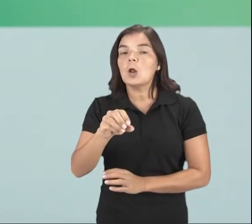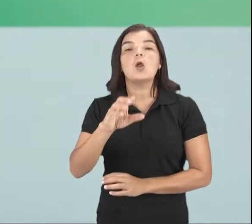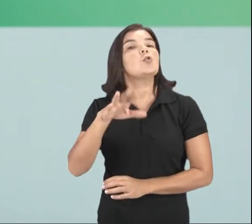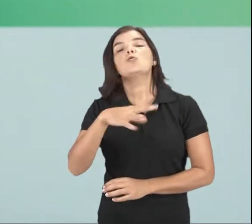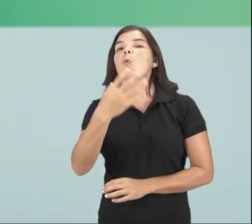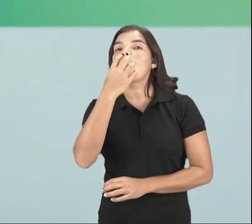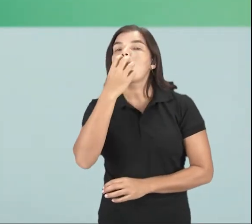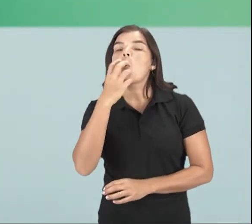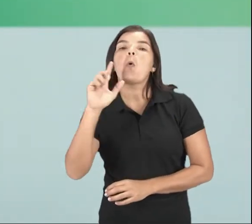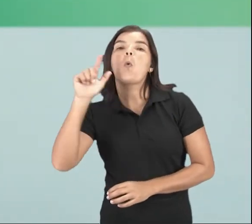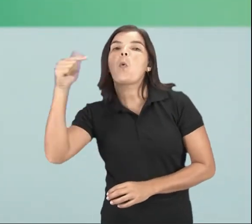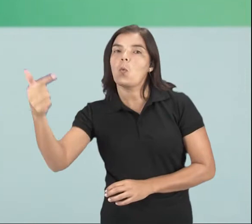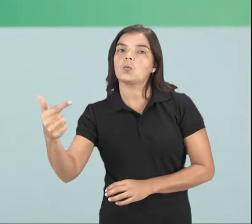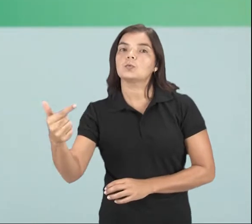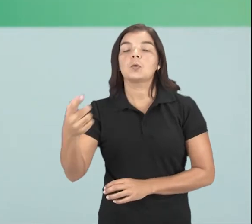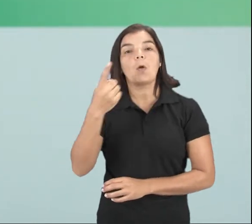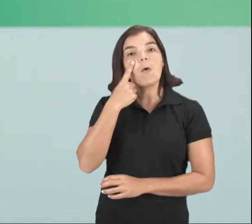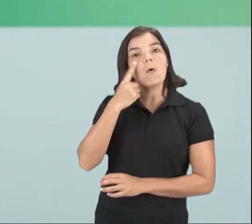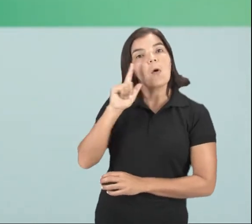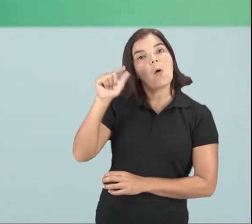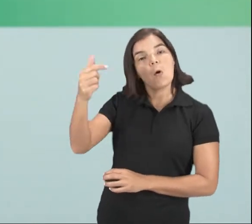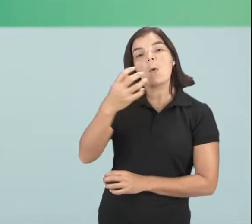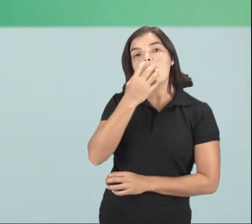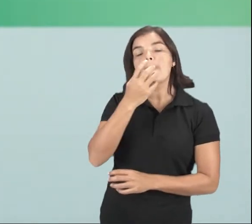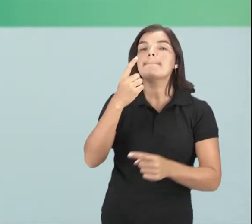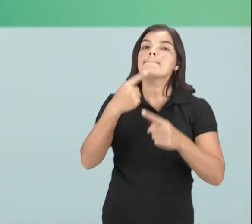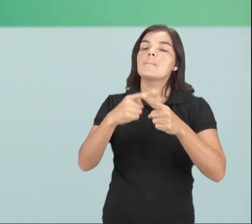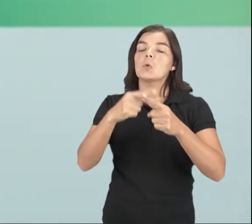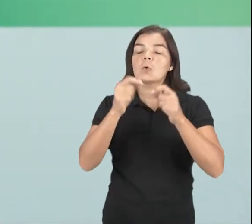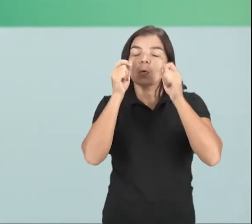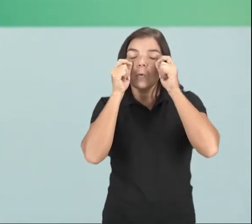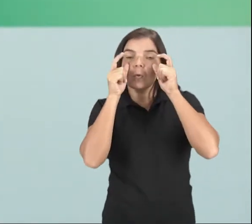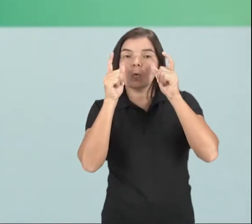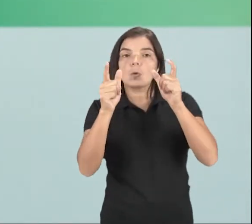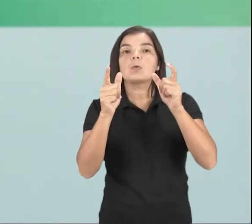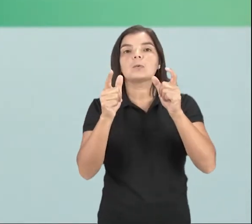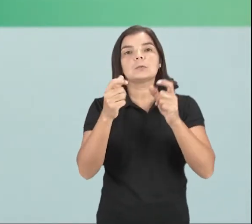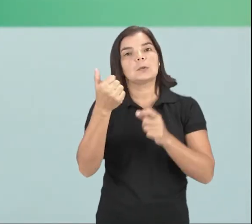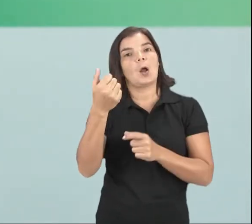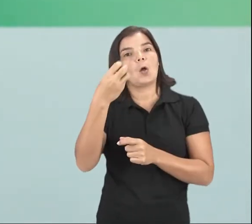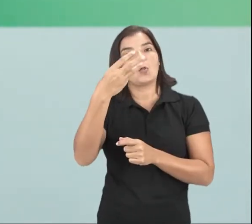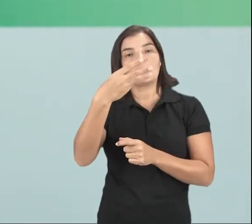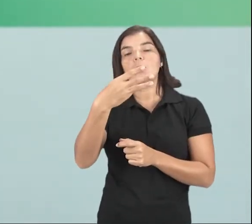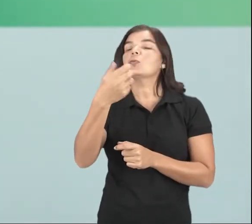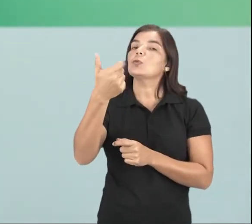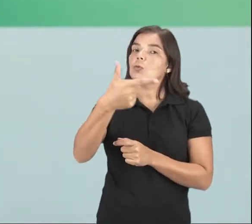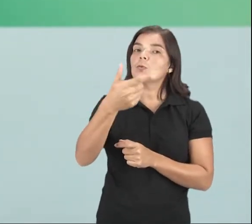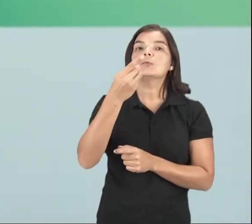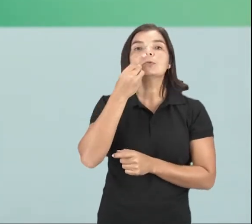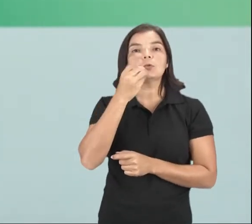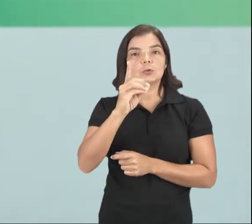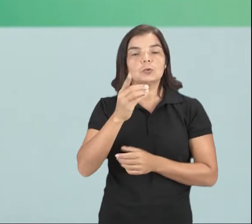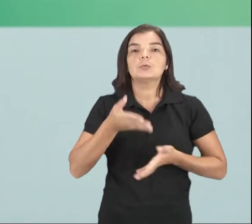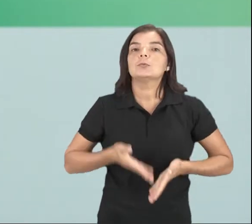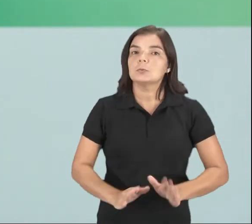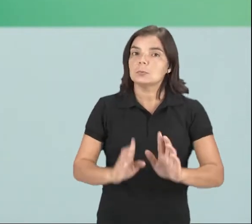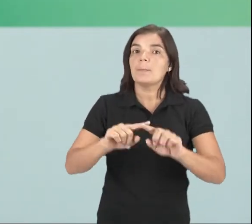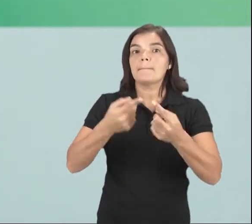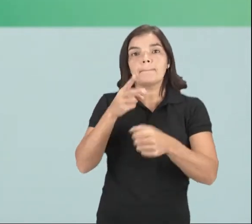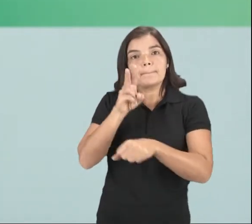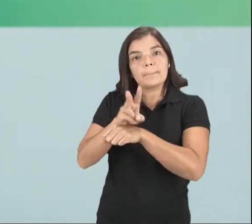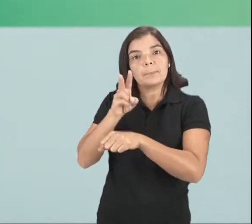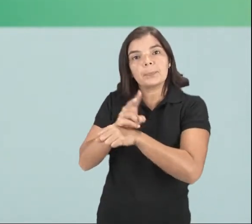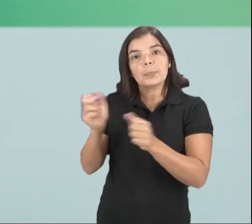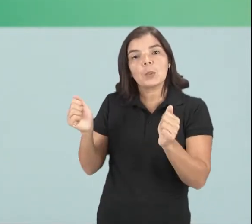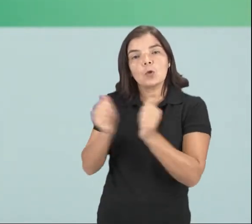cão latindo e nem nunca enxergou outro cão, porque ele só abre os olhos aos 12 dias de nascido. Mas se eu criar ele